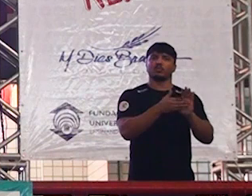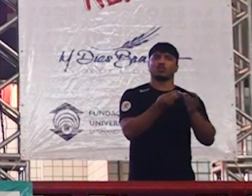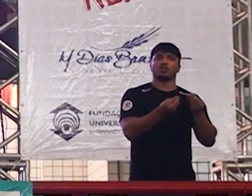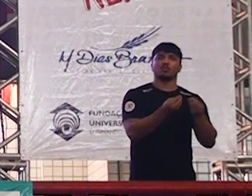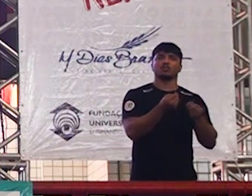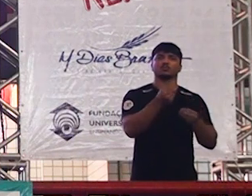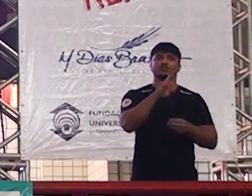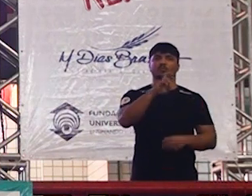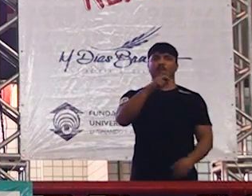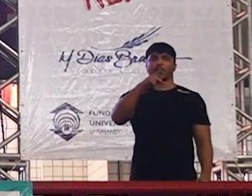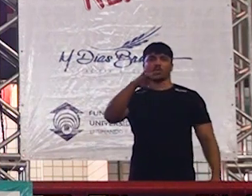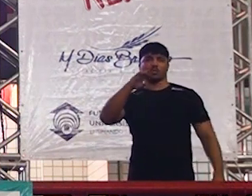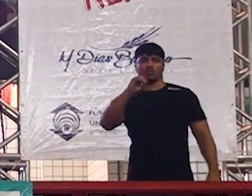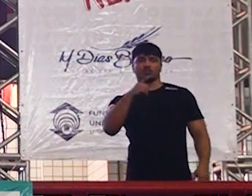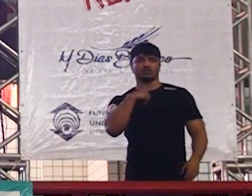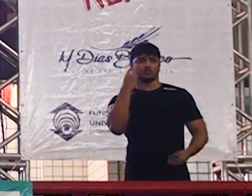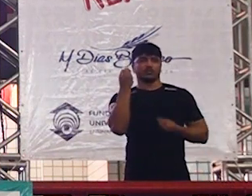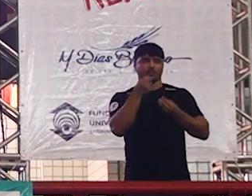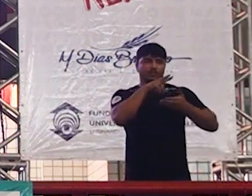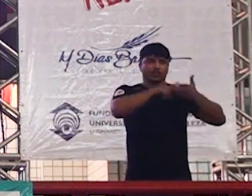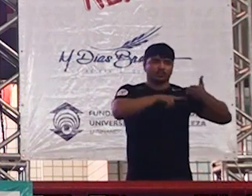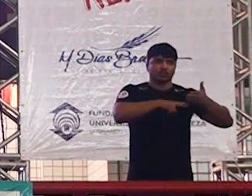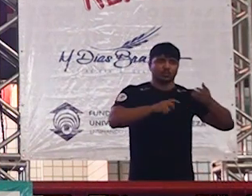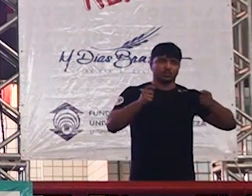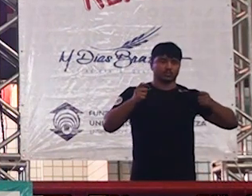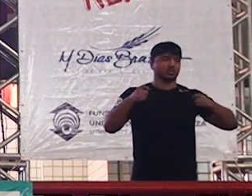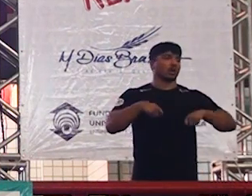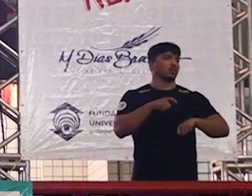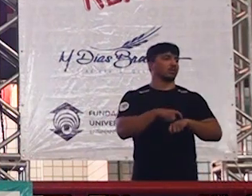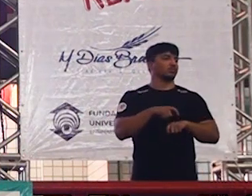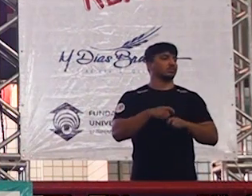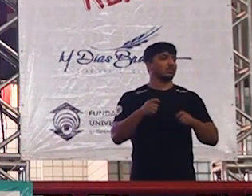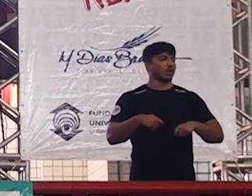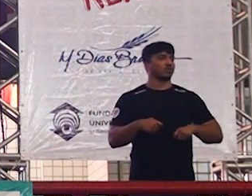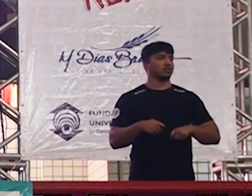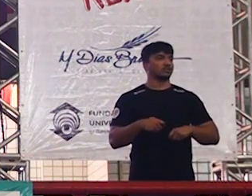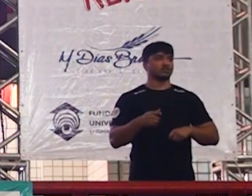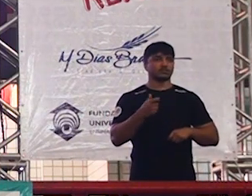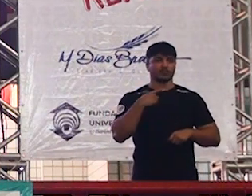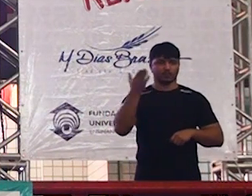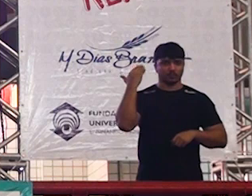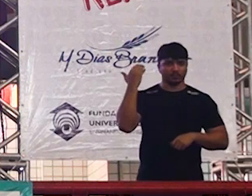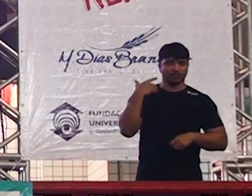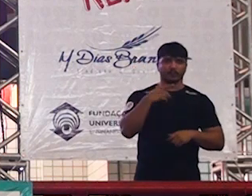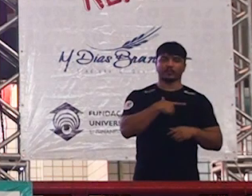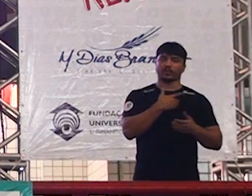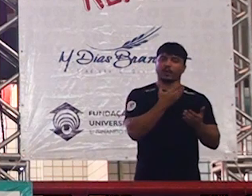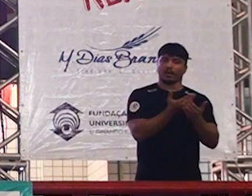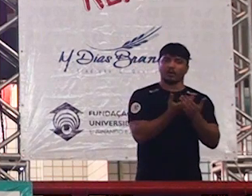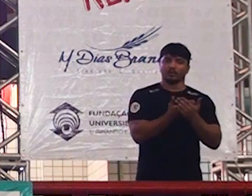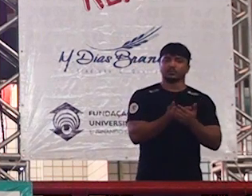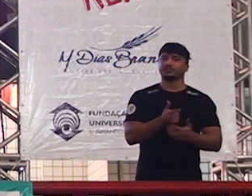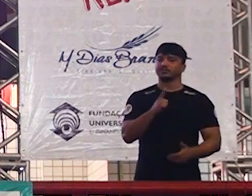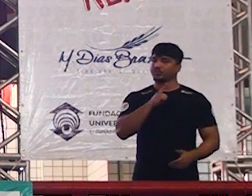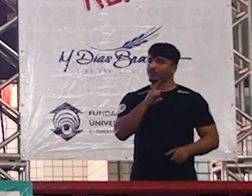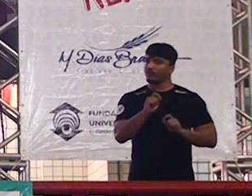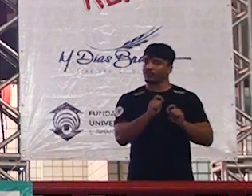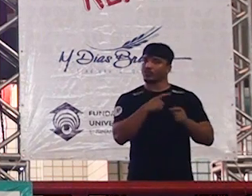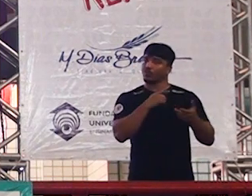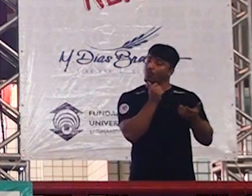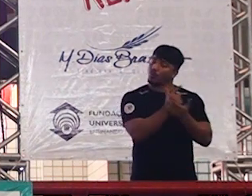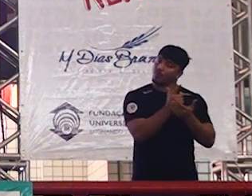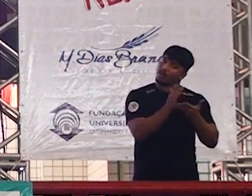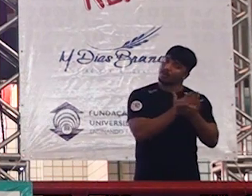você está dizendo assim, meu repertório está fraco, professor. Ainda dá tempo. Quem veio à minha primeira aula do ano, eu disse, olhe, compre